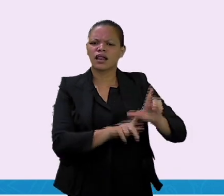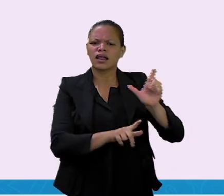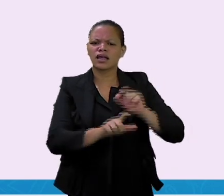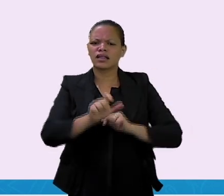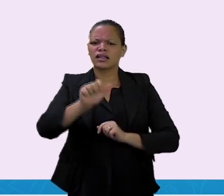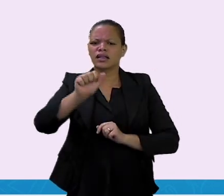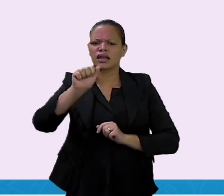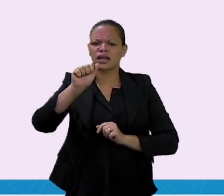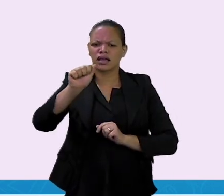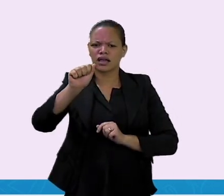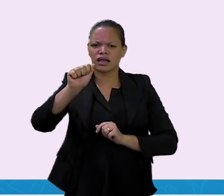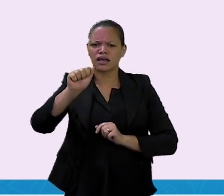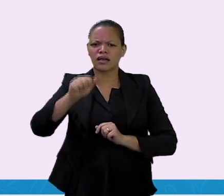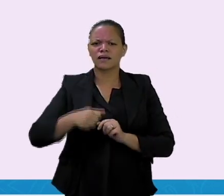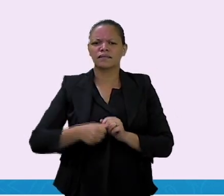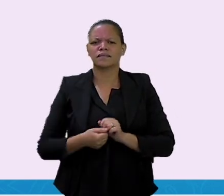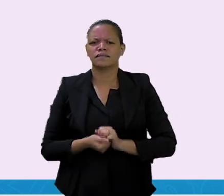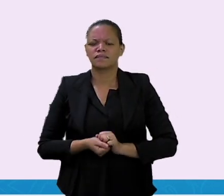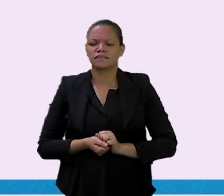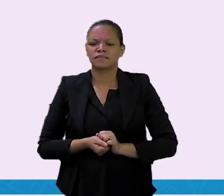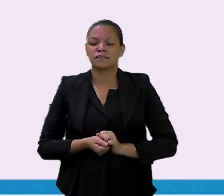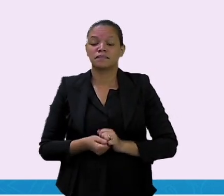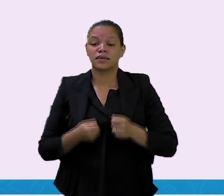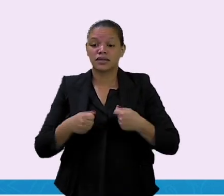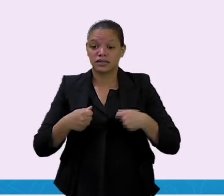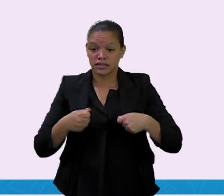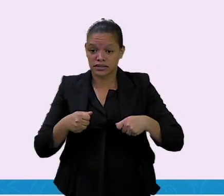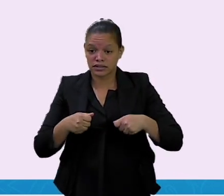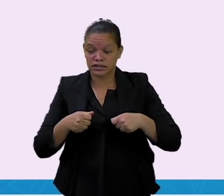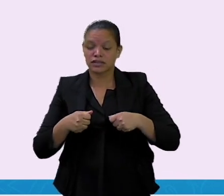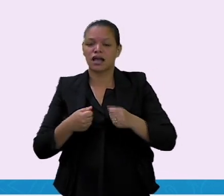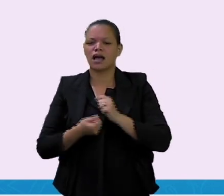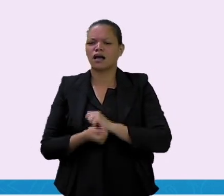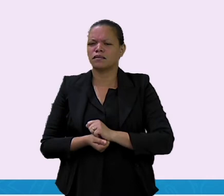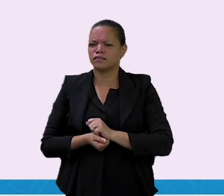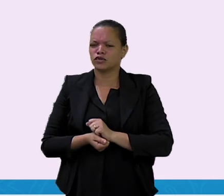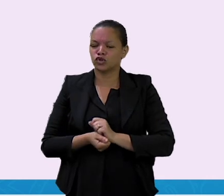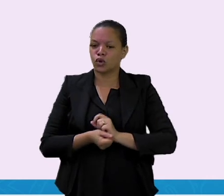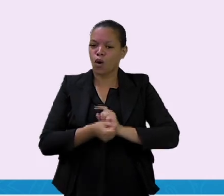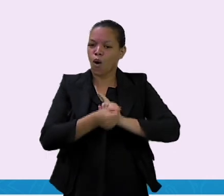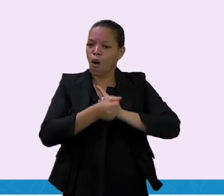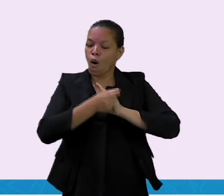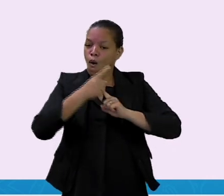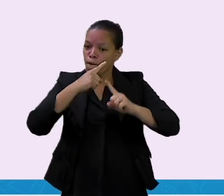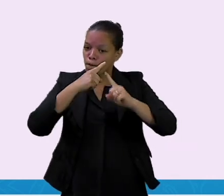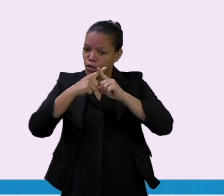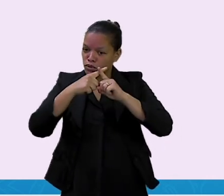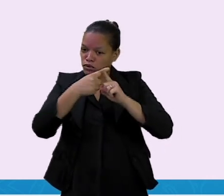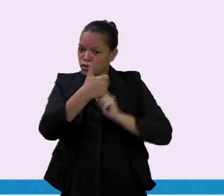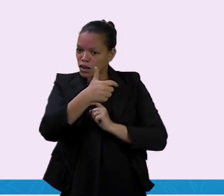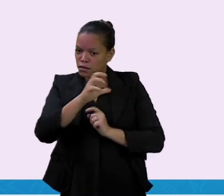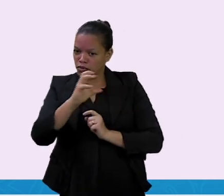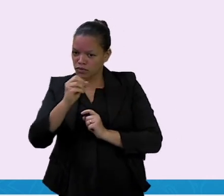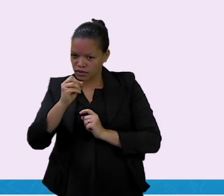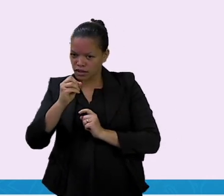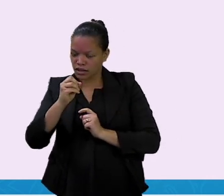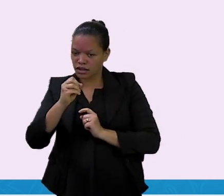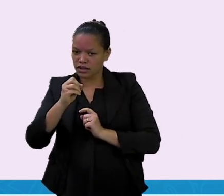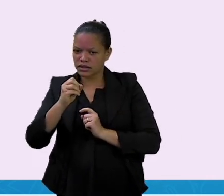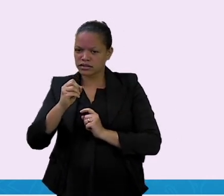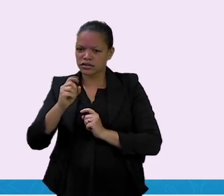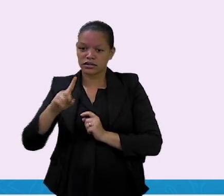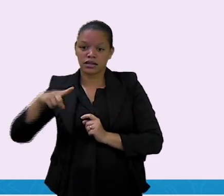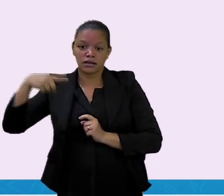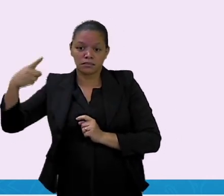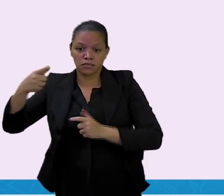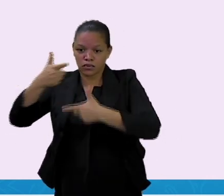voltar, por exemplo, lá da grama e vai descendo, nós vamos dividir por 10.